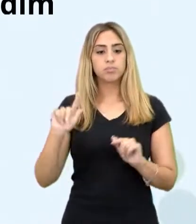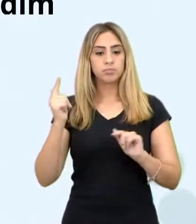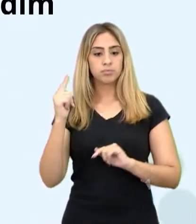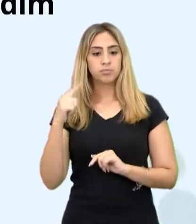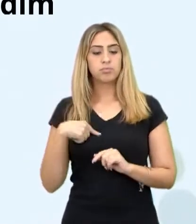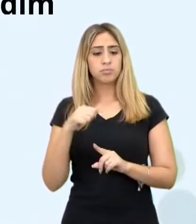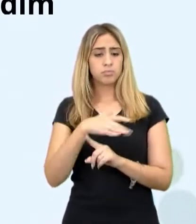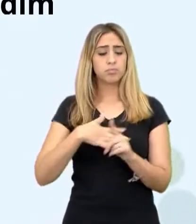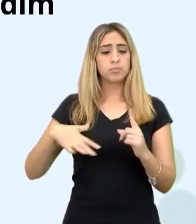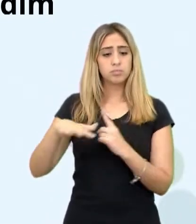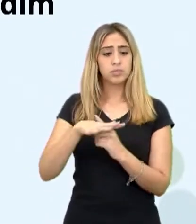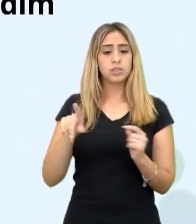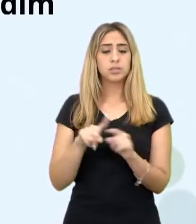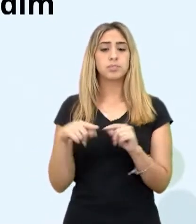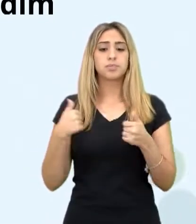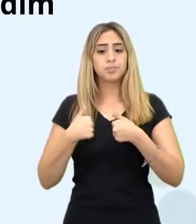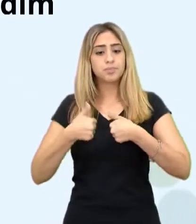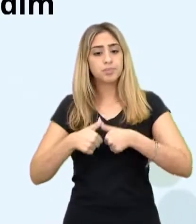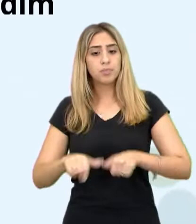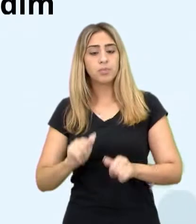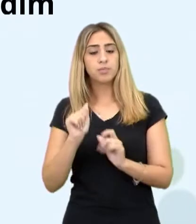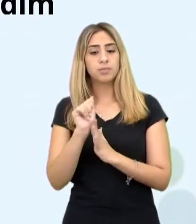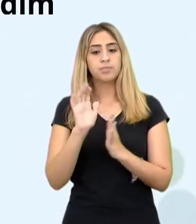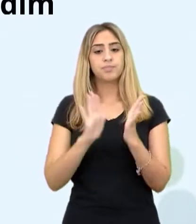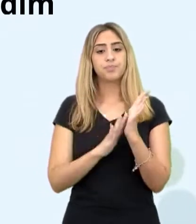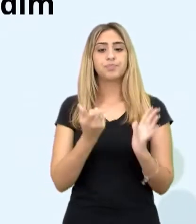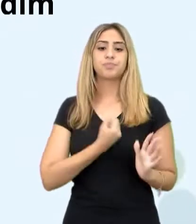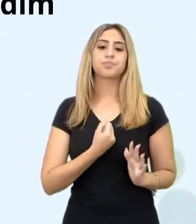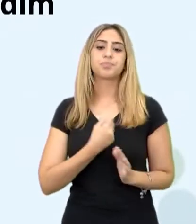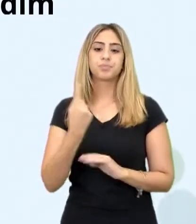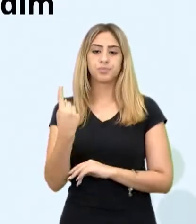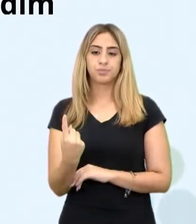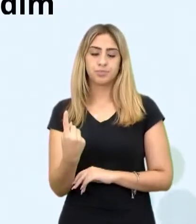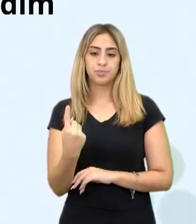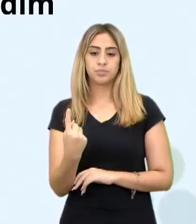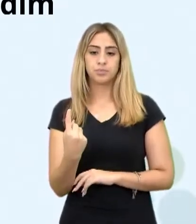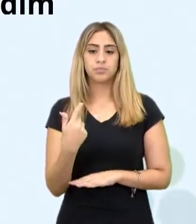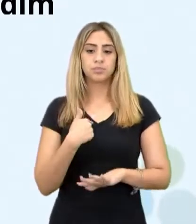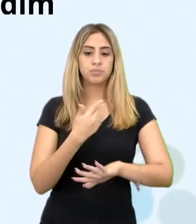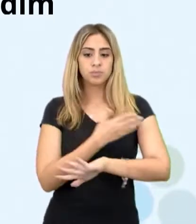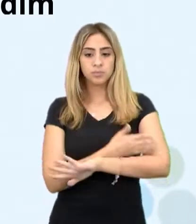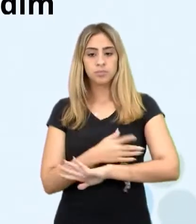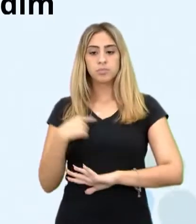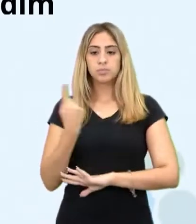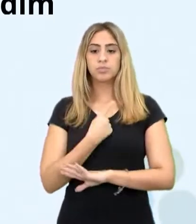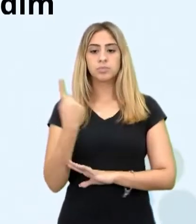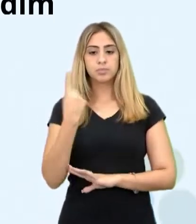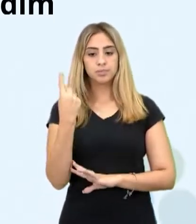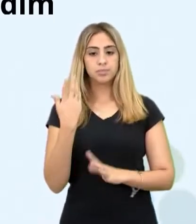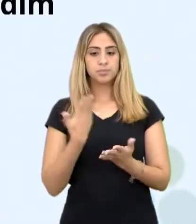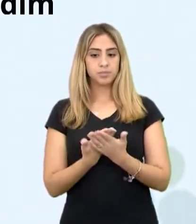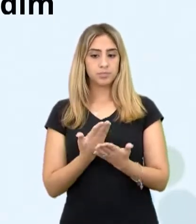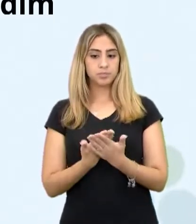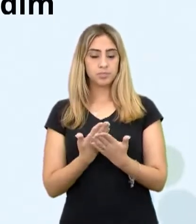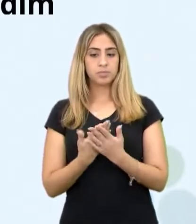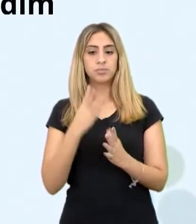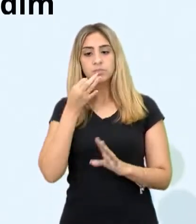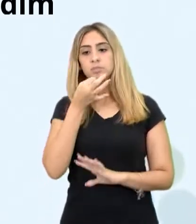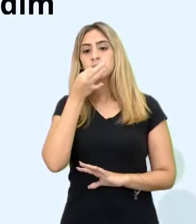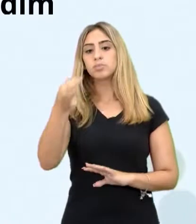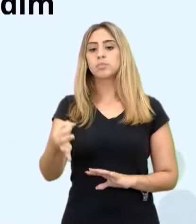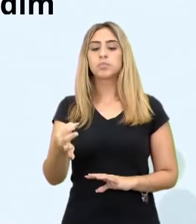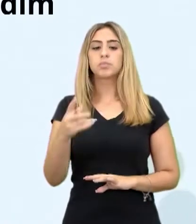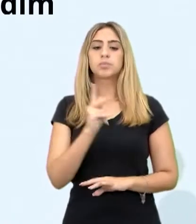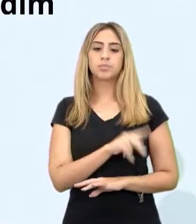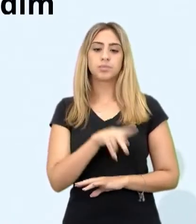e sociedade. Estamos na atividade número 1, né? Começamos hoje a nossa primeira aula. A